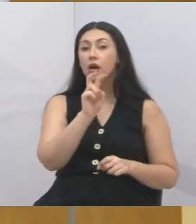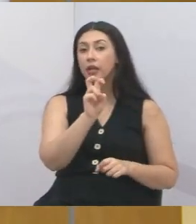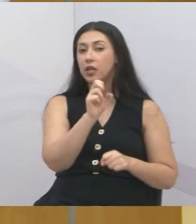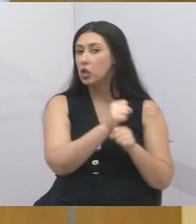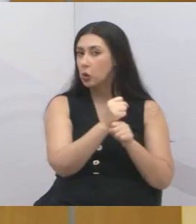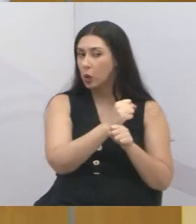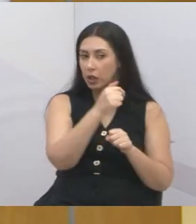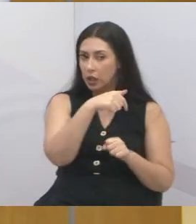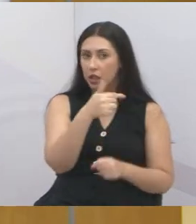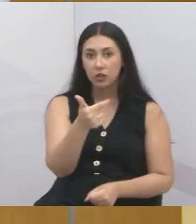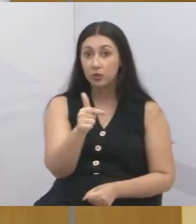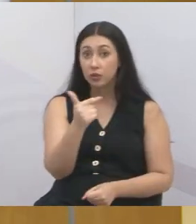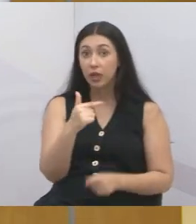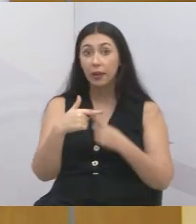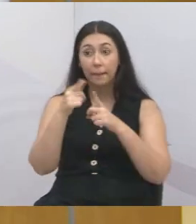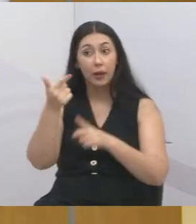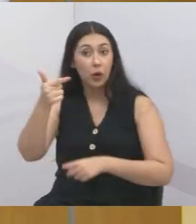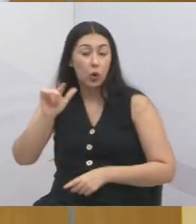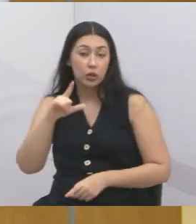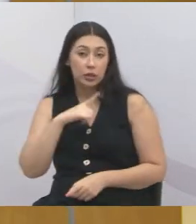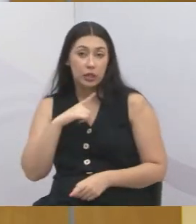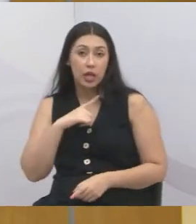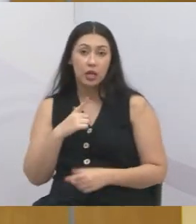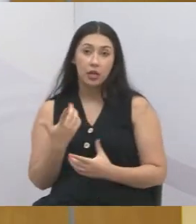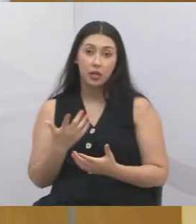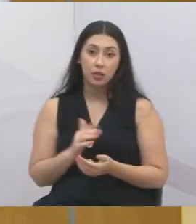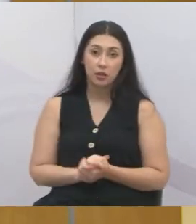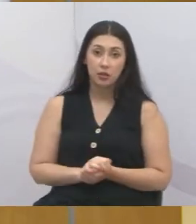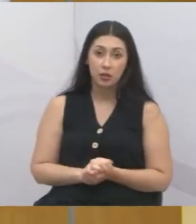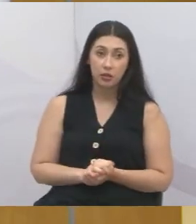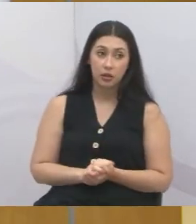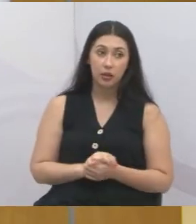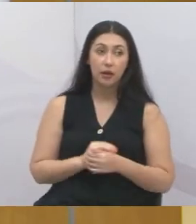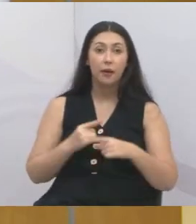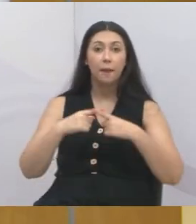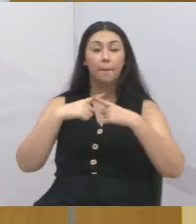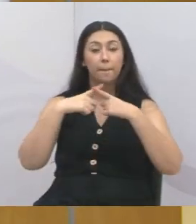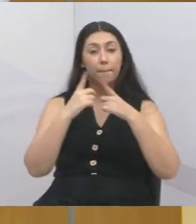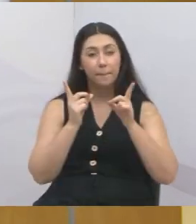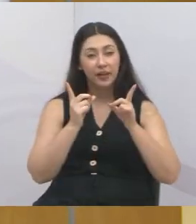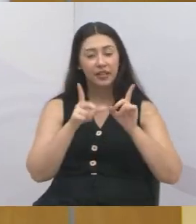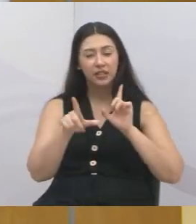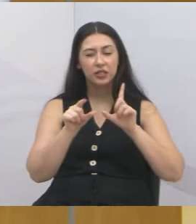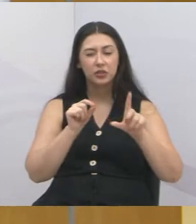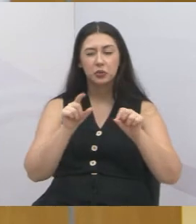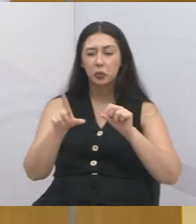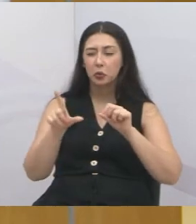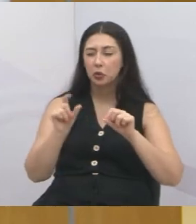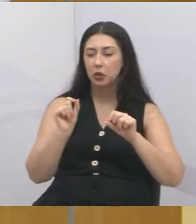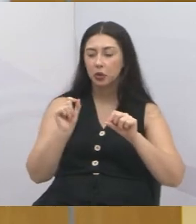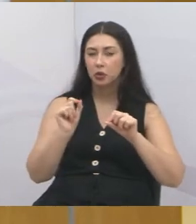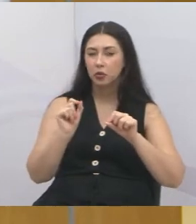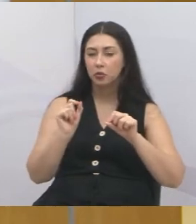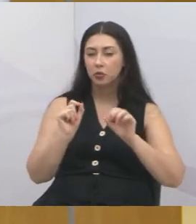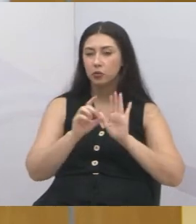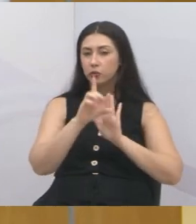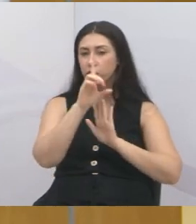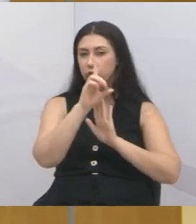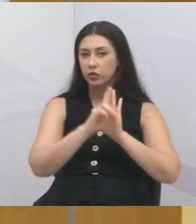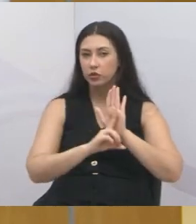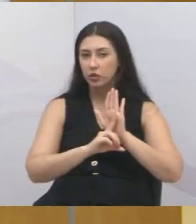forma abrangente, o legislador prezou aquilo que o direito